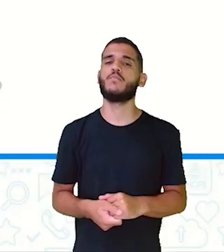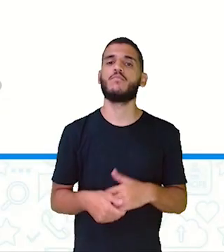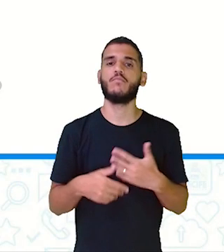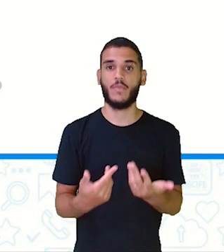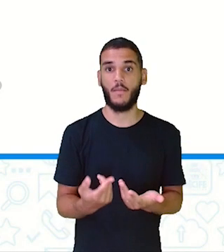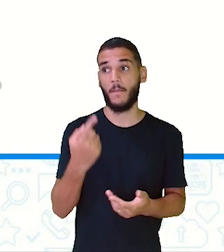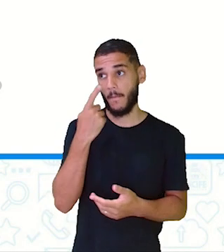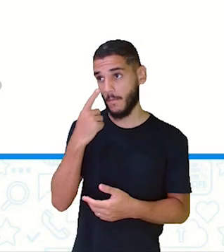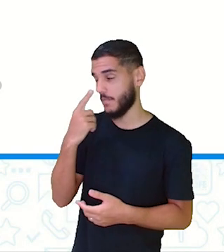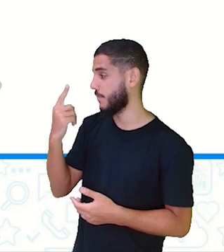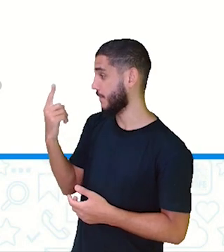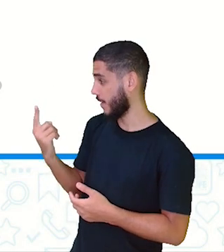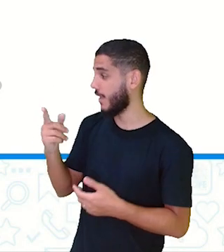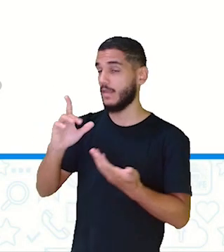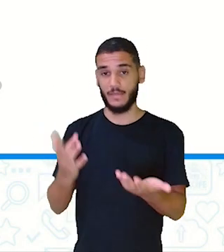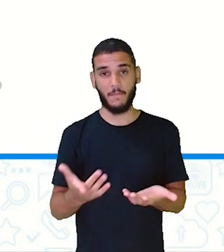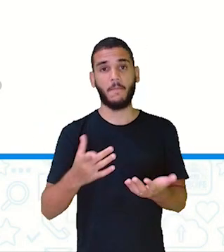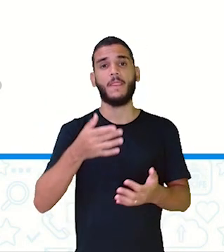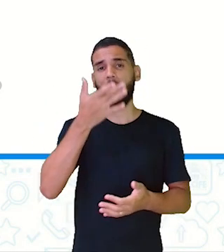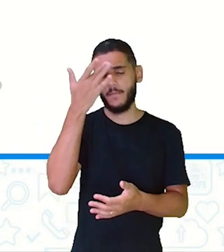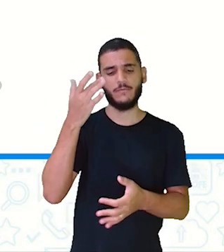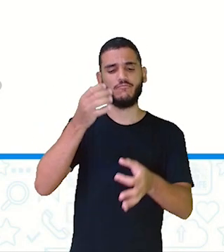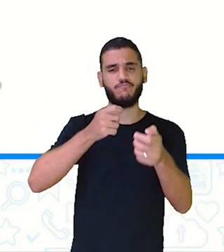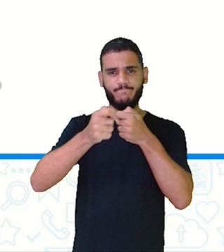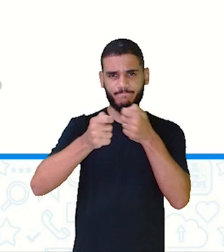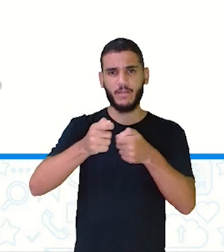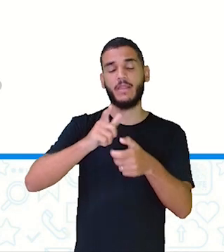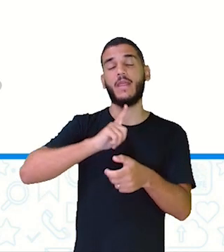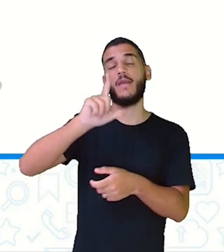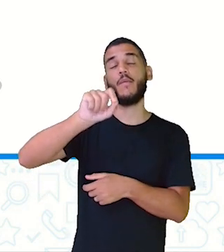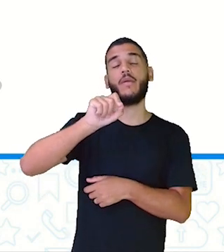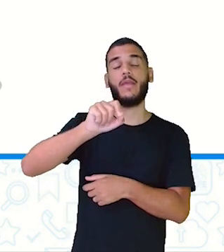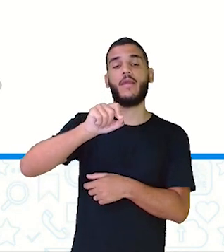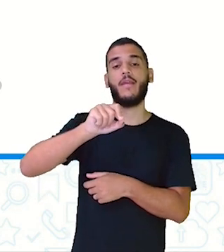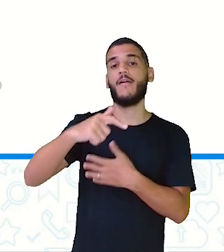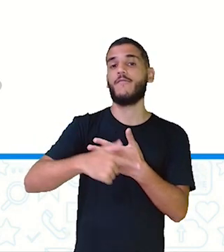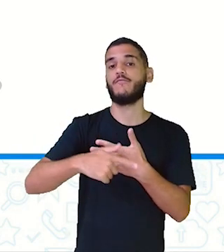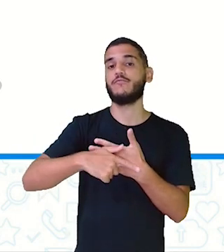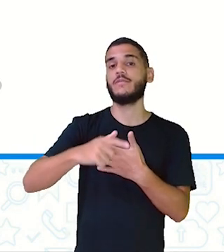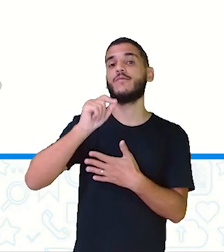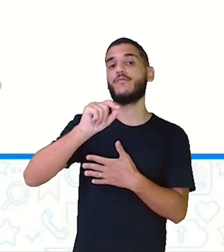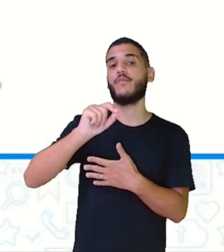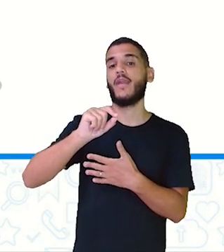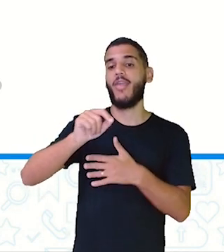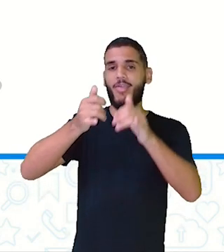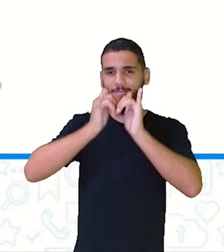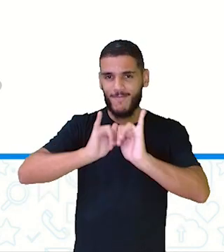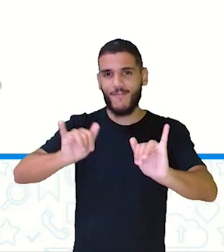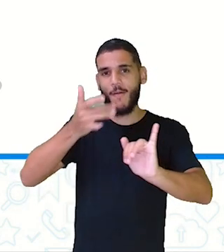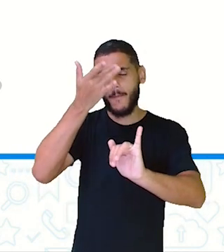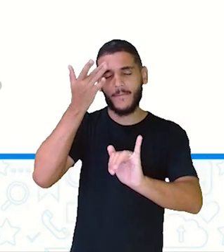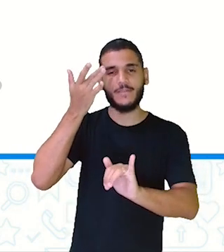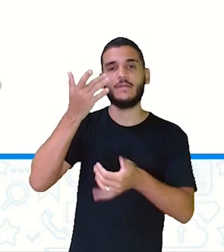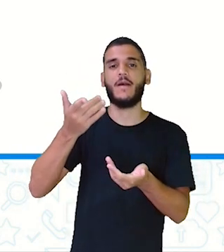O jornalista possui a função de traduzir e transmitir as informações para o público